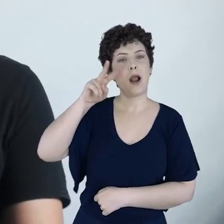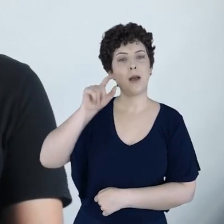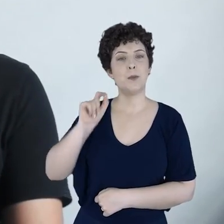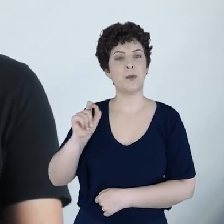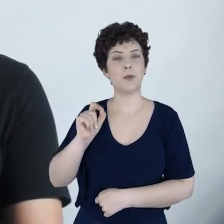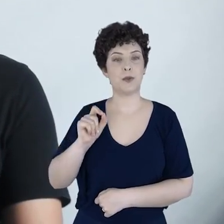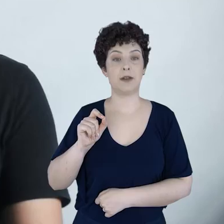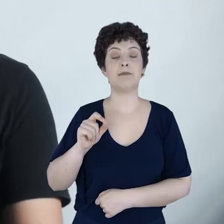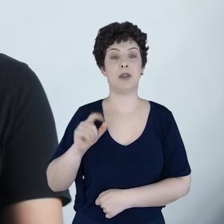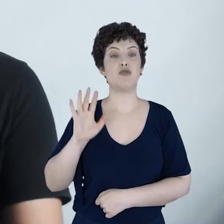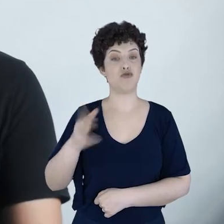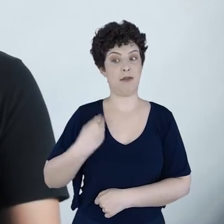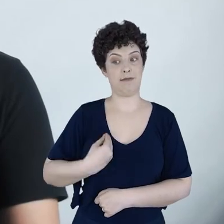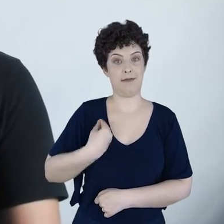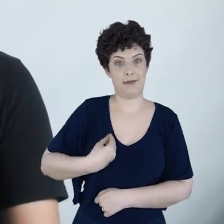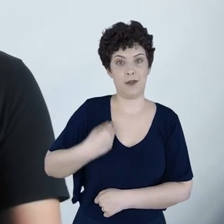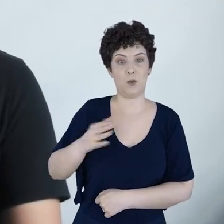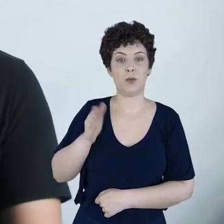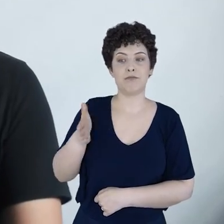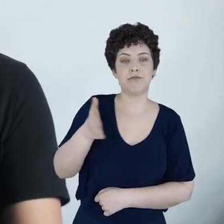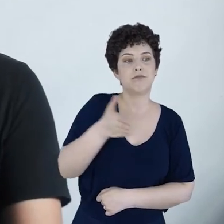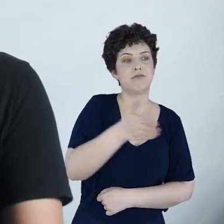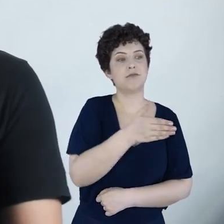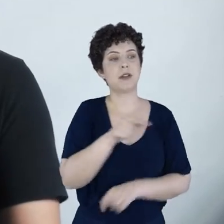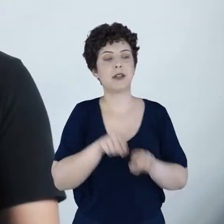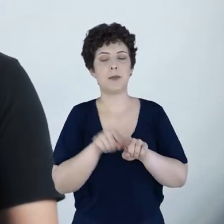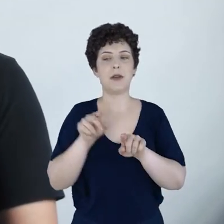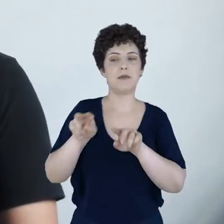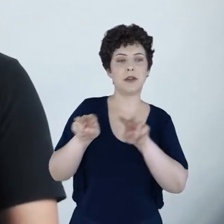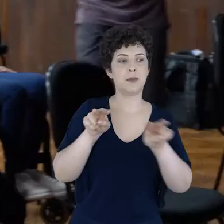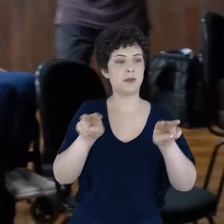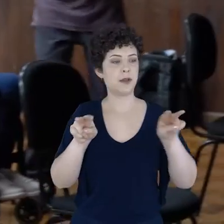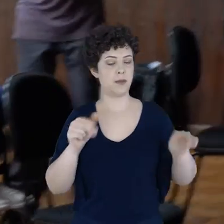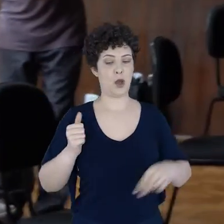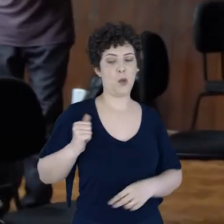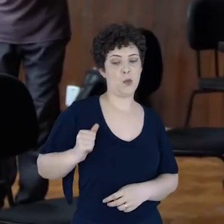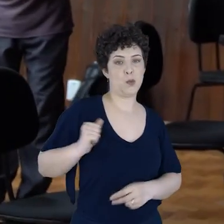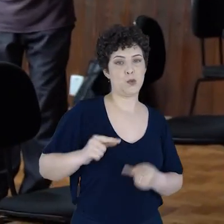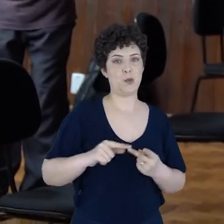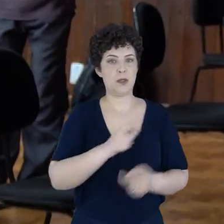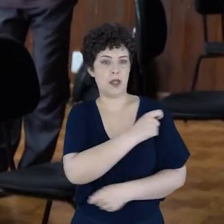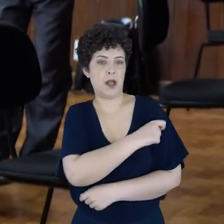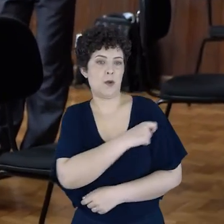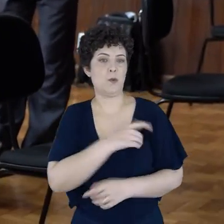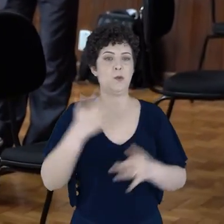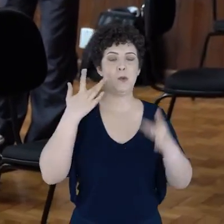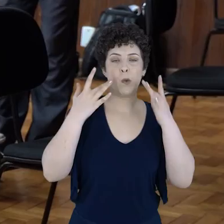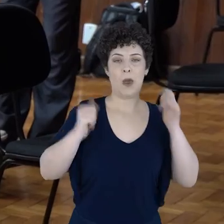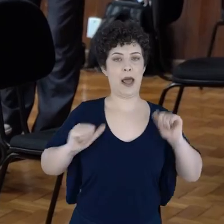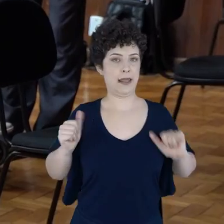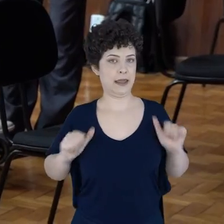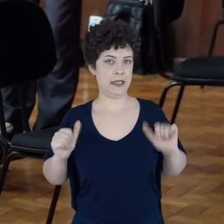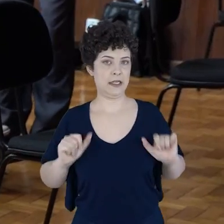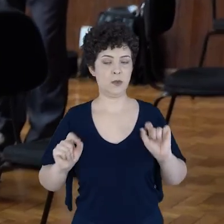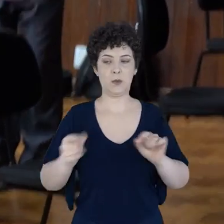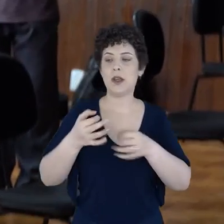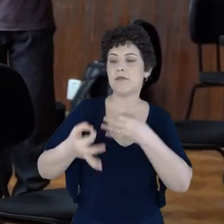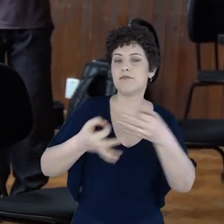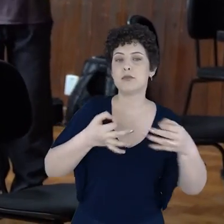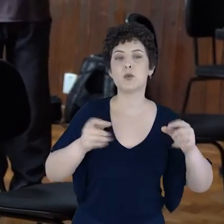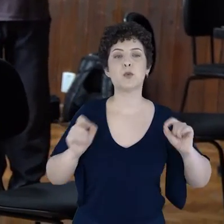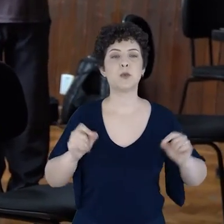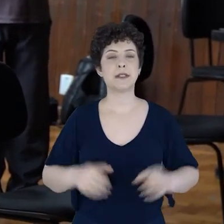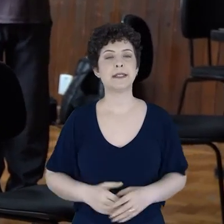lembro... Todos usam máscara. De presenciar num dos experimentos e também ouvir os bolsistas, os atores, as atrizes, o Tiago